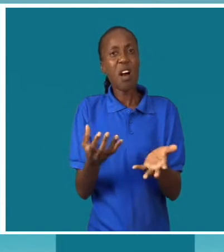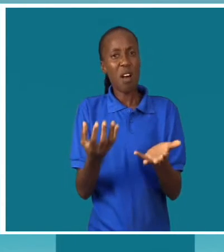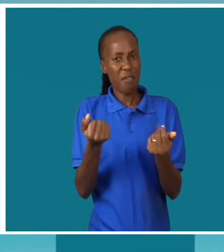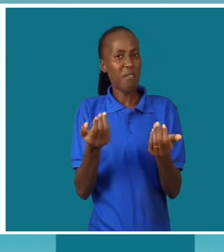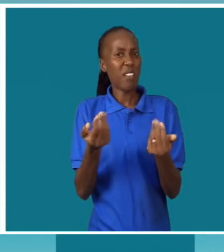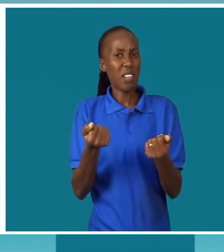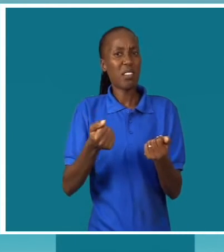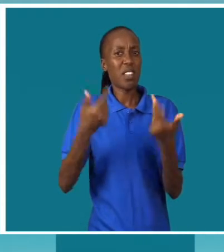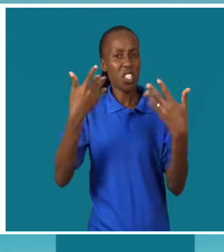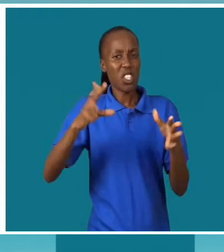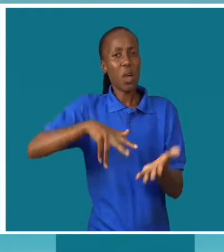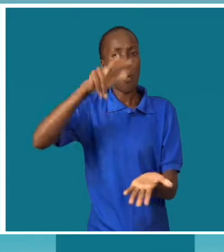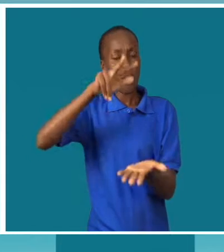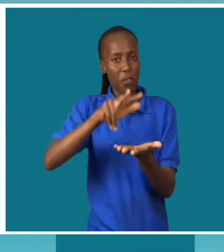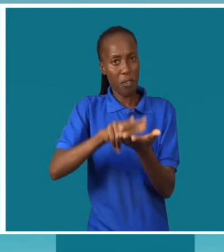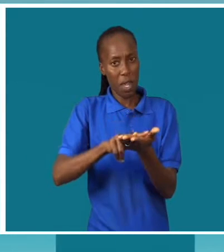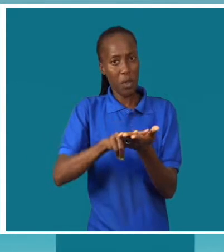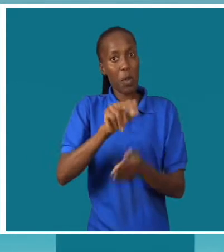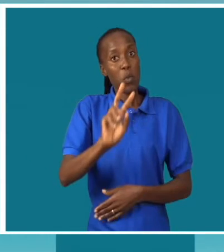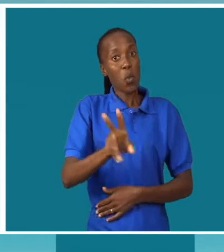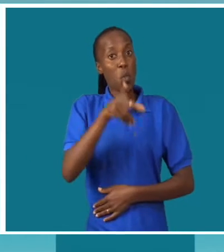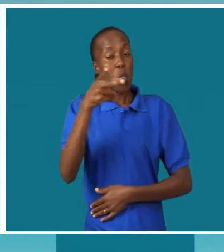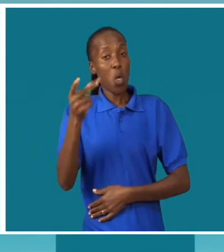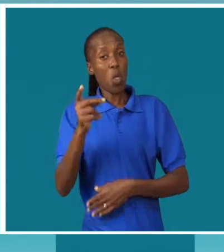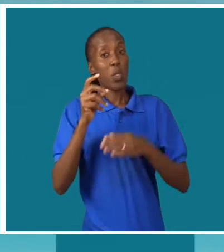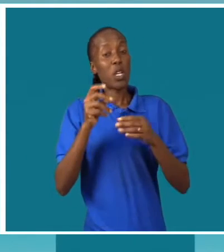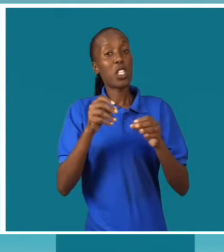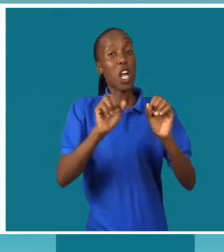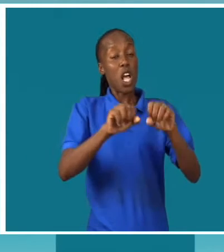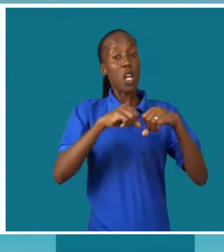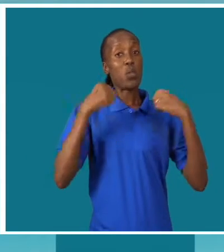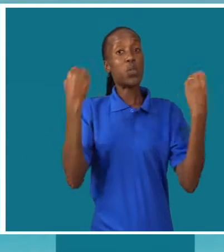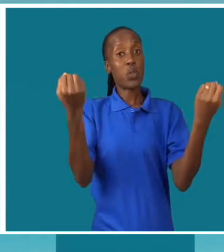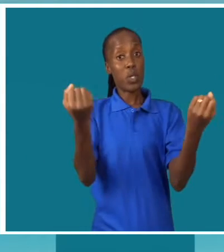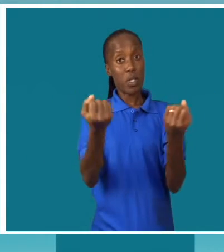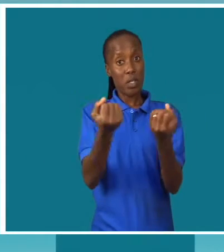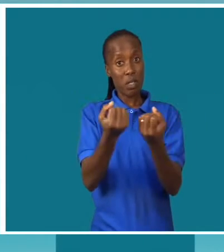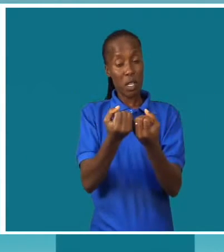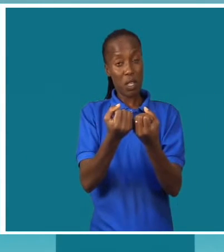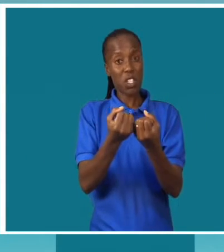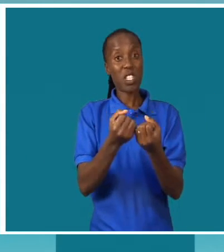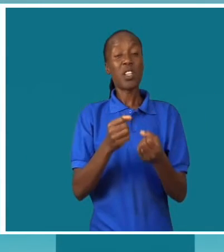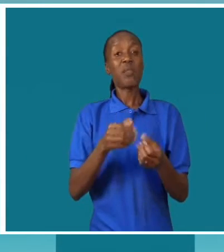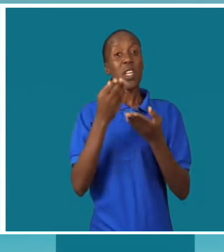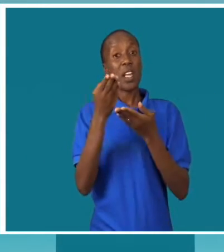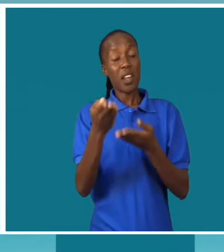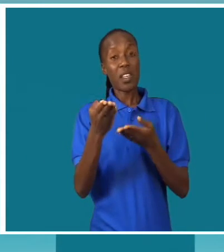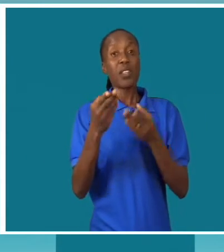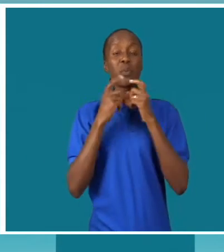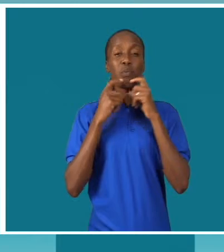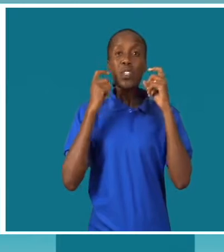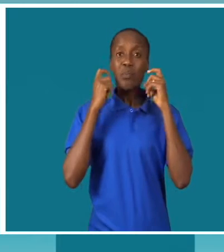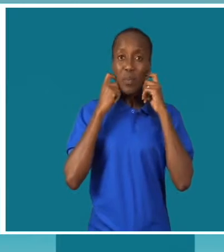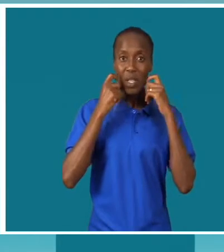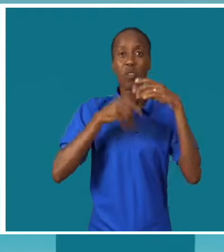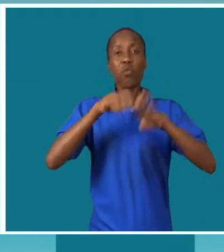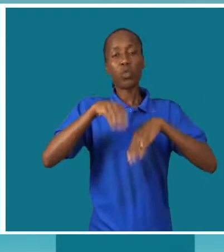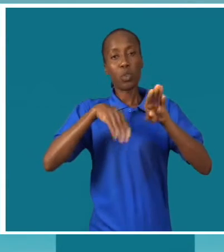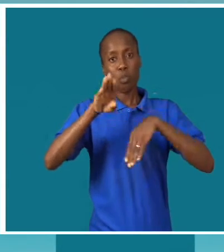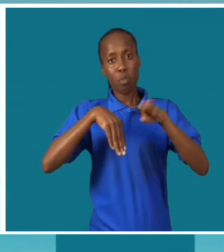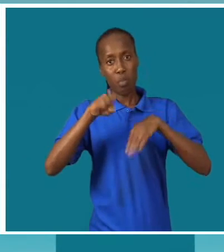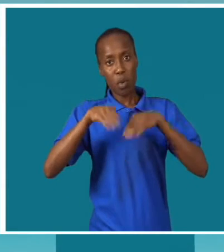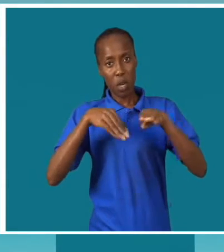aprovado pelos associados da Liga Moçambicana de Futebol. Haverá